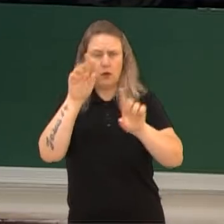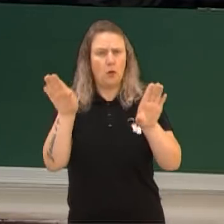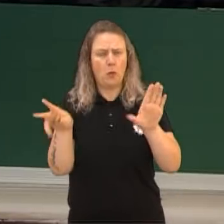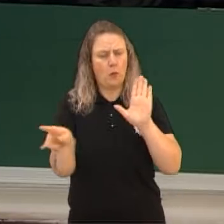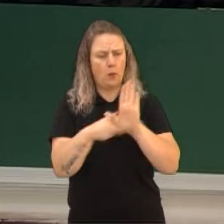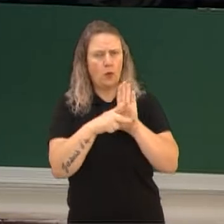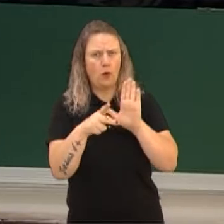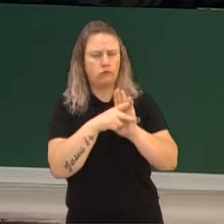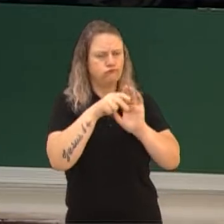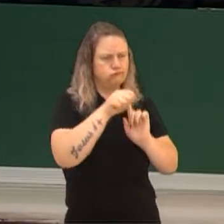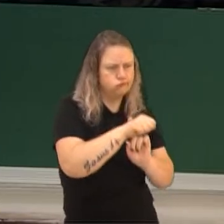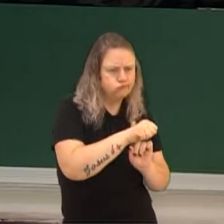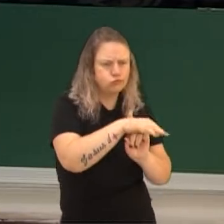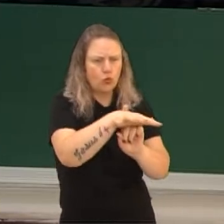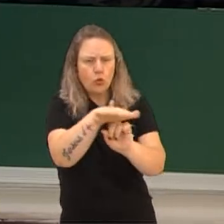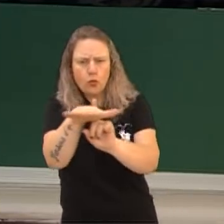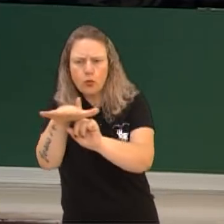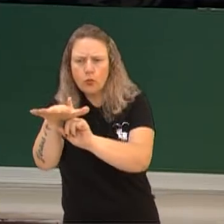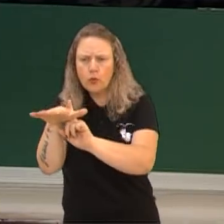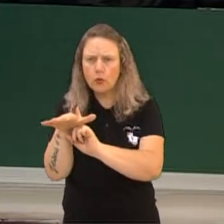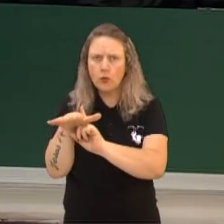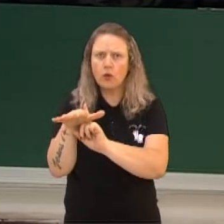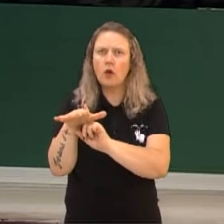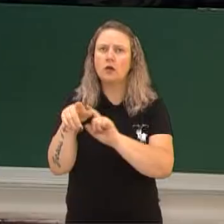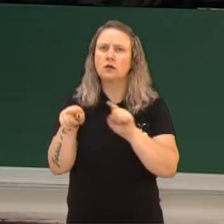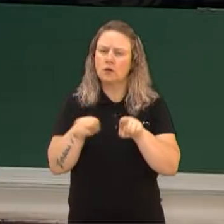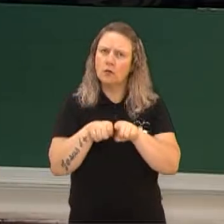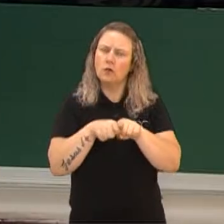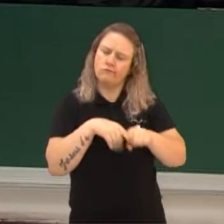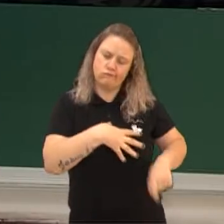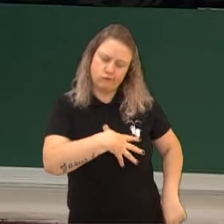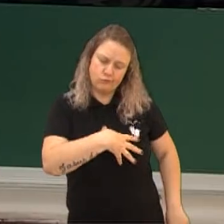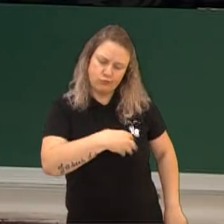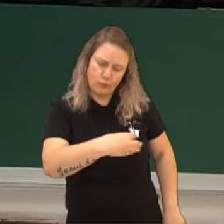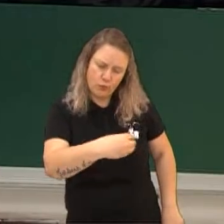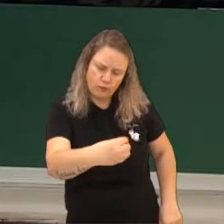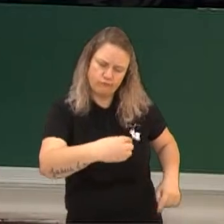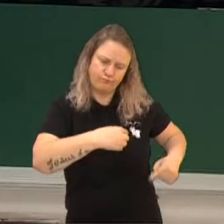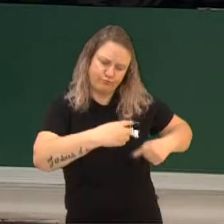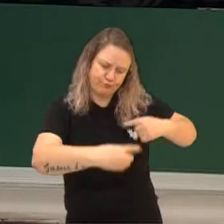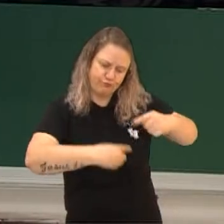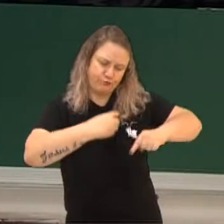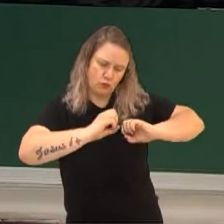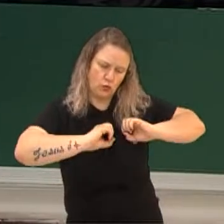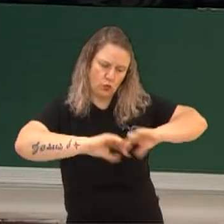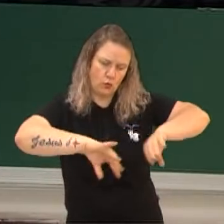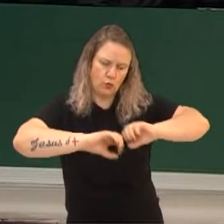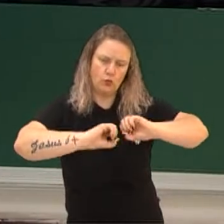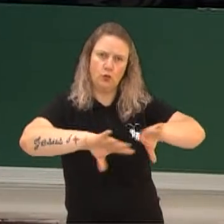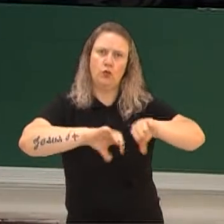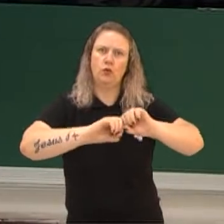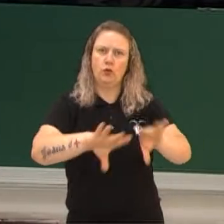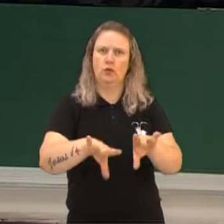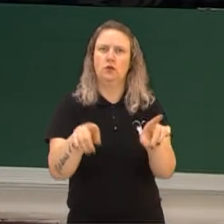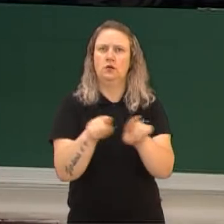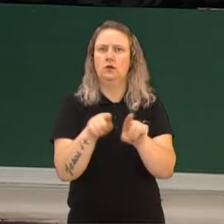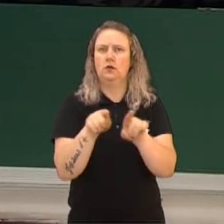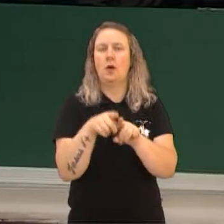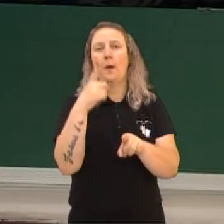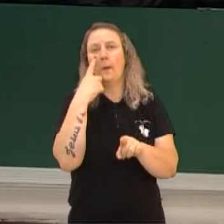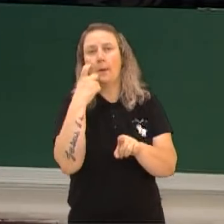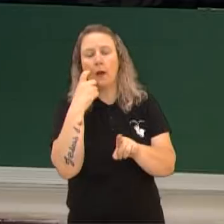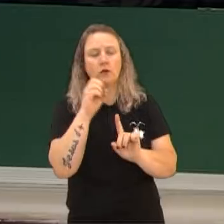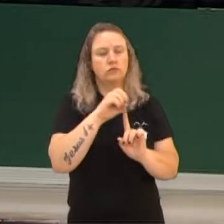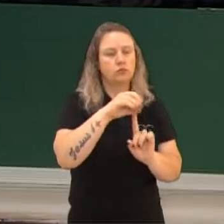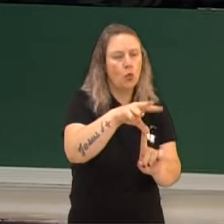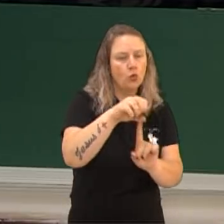popular, né, regional. Tudo aquilo que é passado de pai para filho, conhecimentos que são tão importantes quanto aqueles que